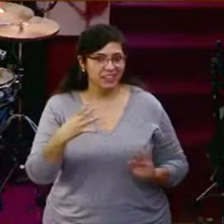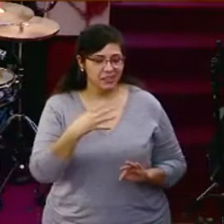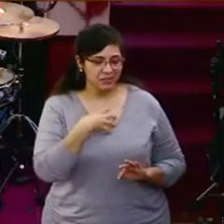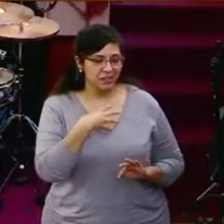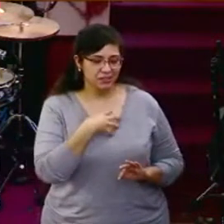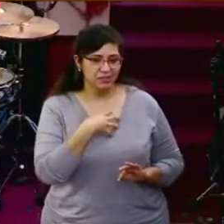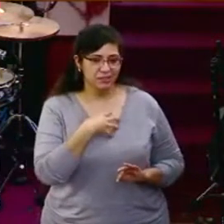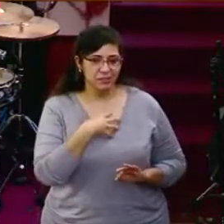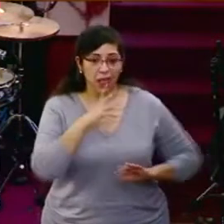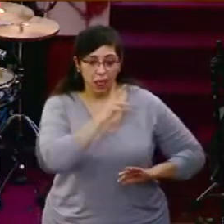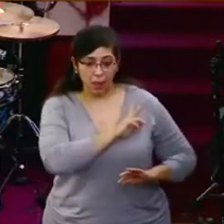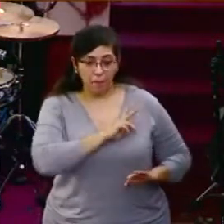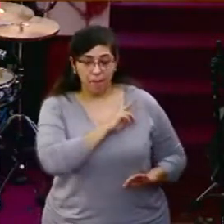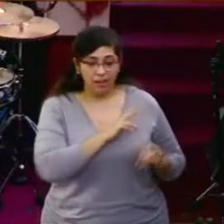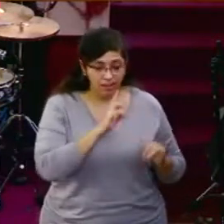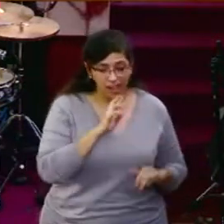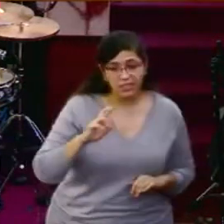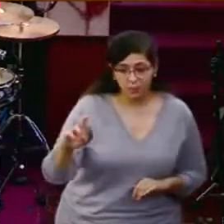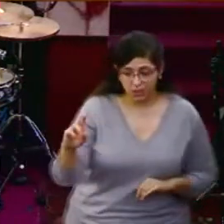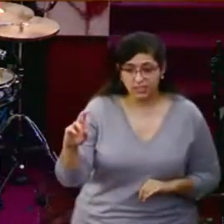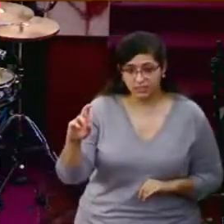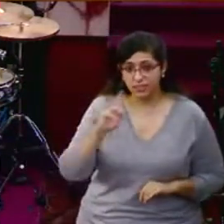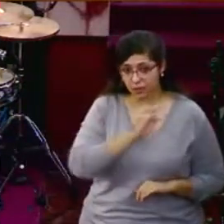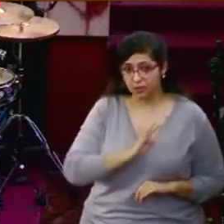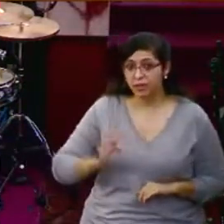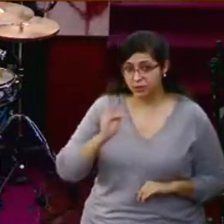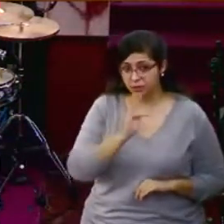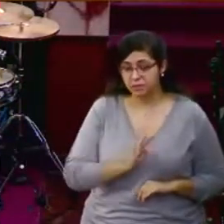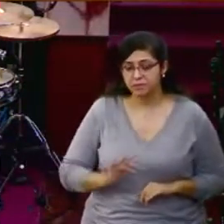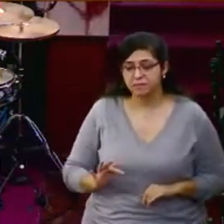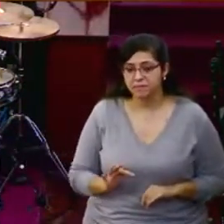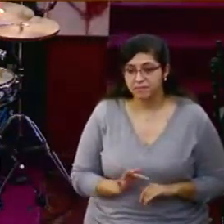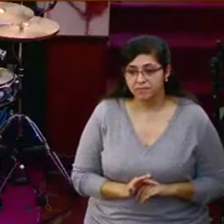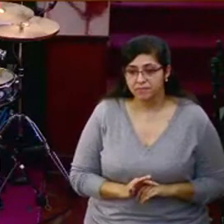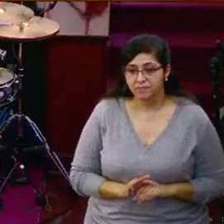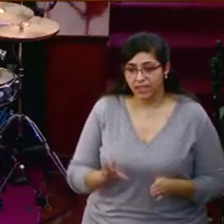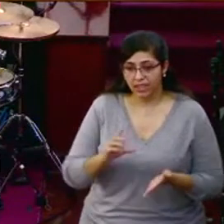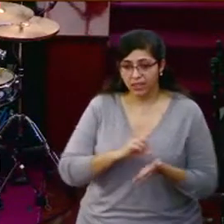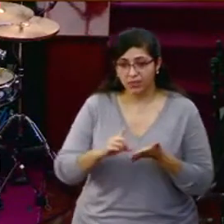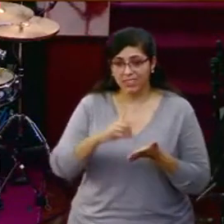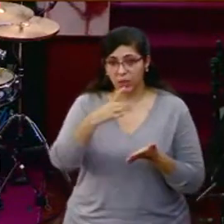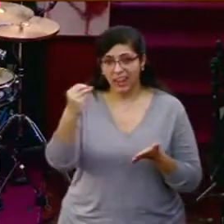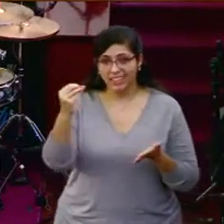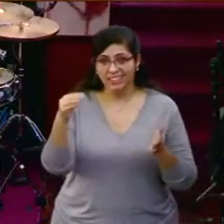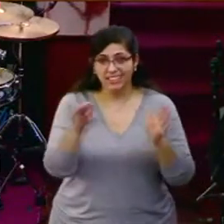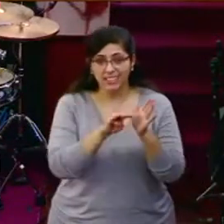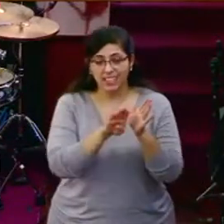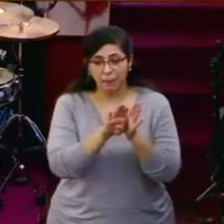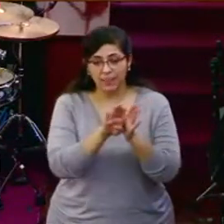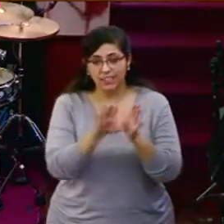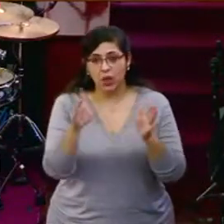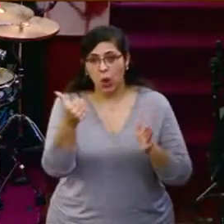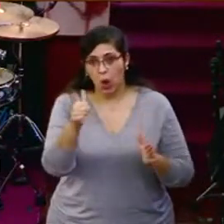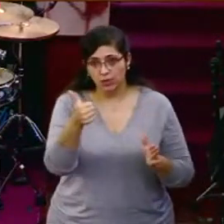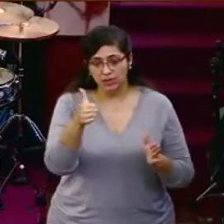que paulo ps esta resposta a igreja de filipos no versículo 10 e no versículo 11 ele fala que